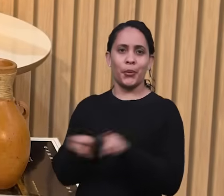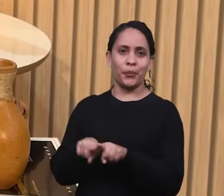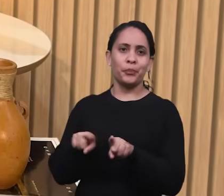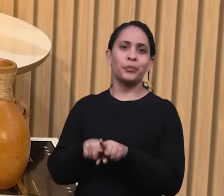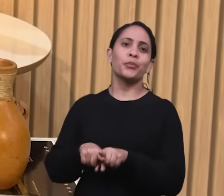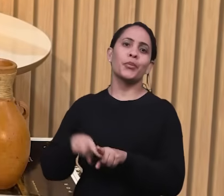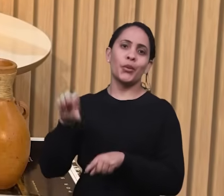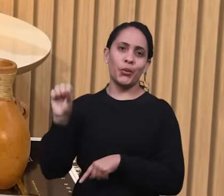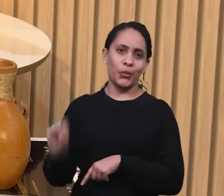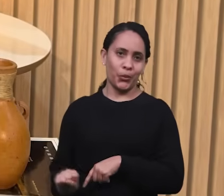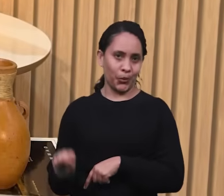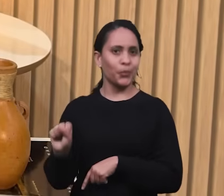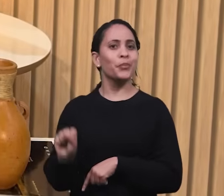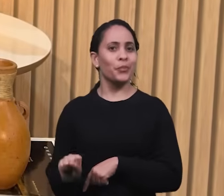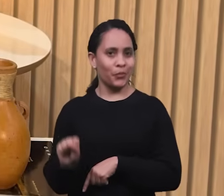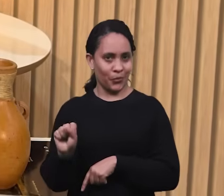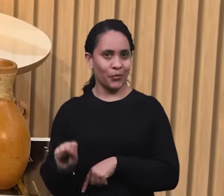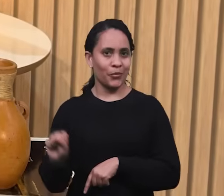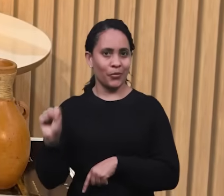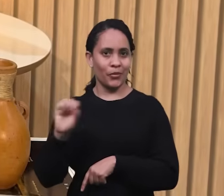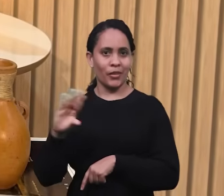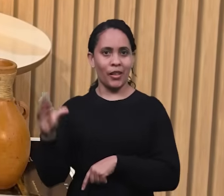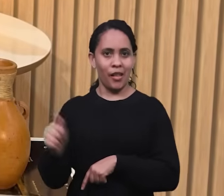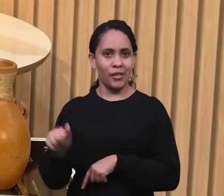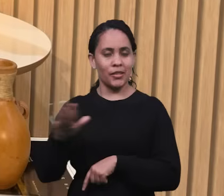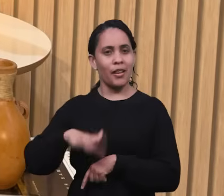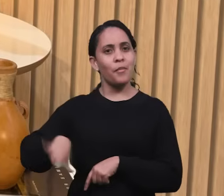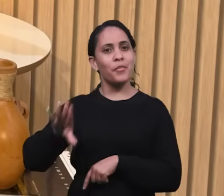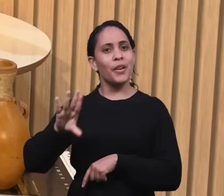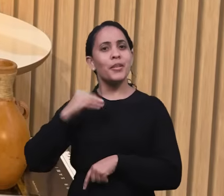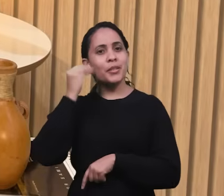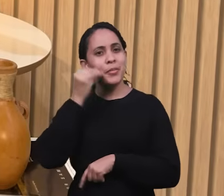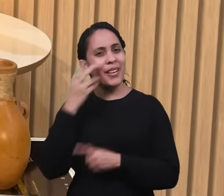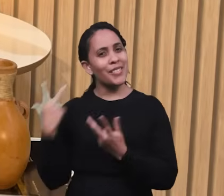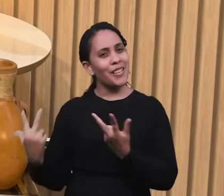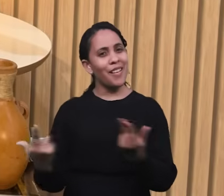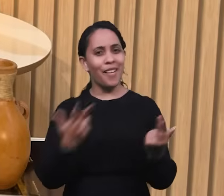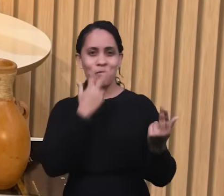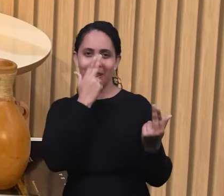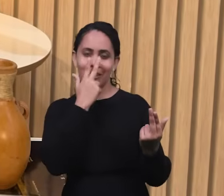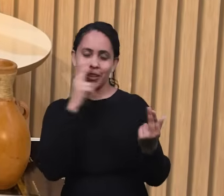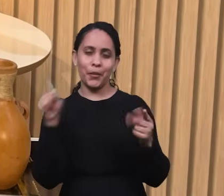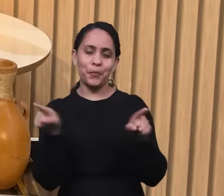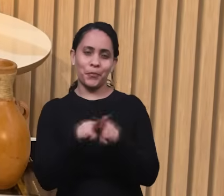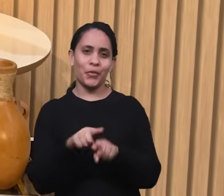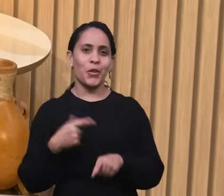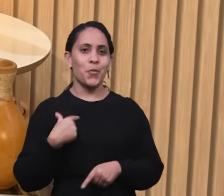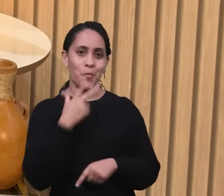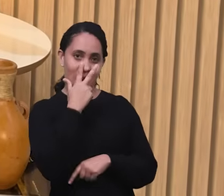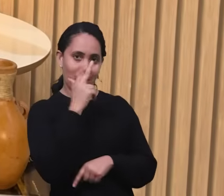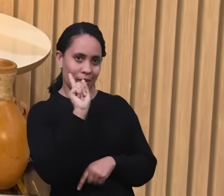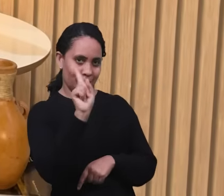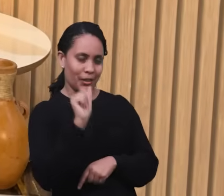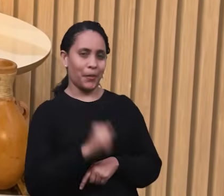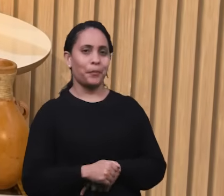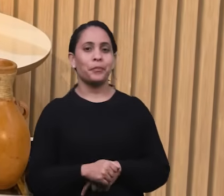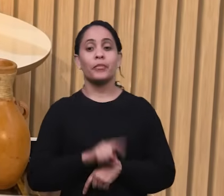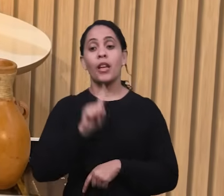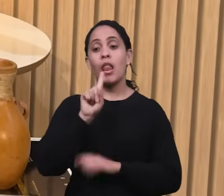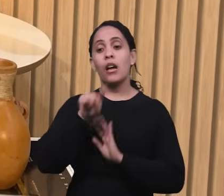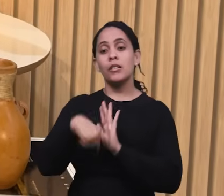Ásia são que nem a experiência de Cornélio. Por exemplo, vou contar aqui a experiência do Sri